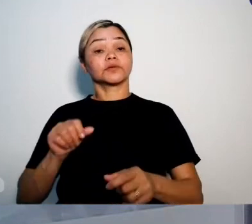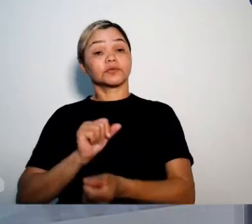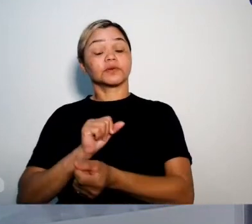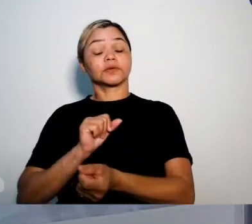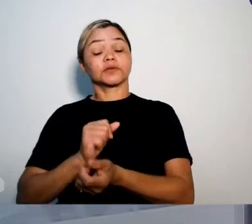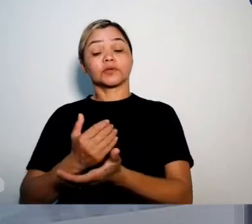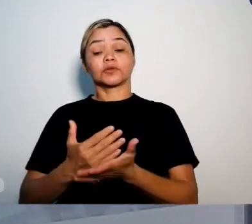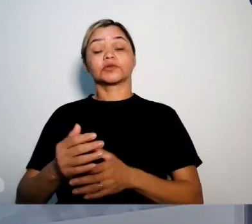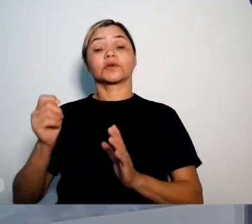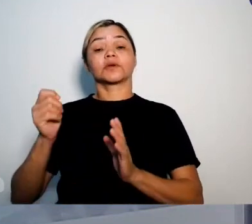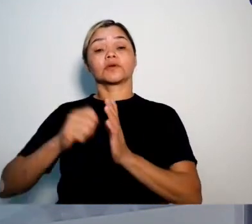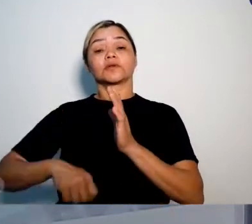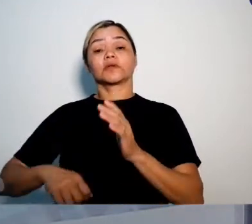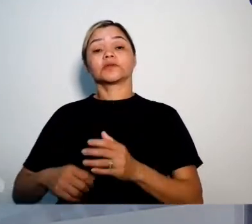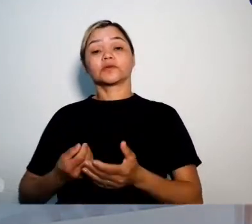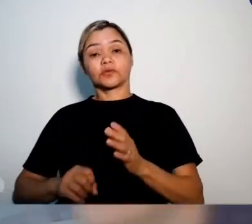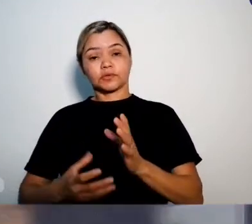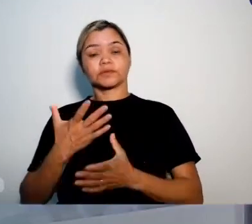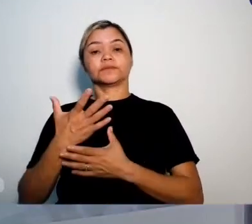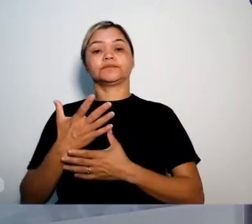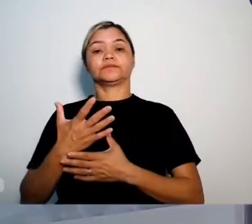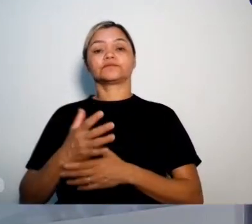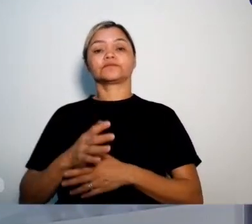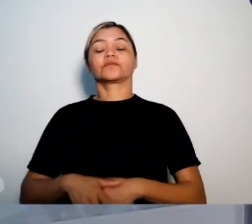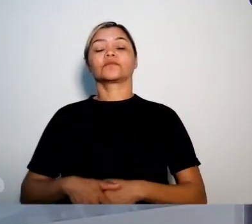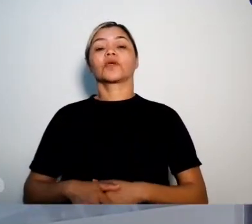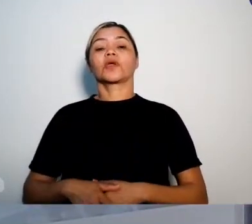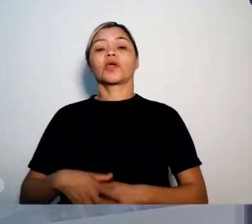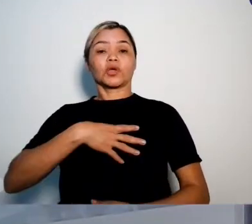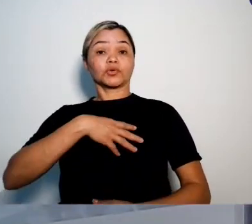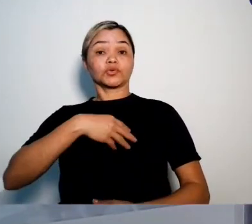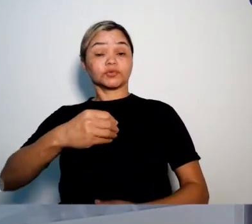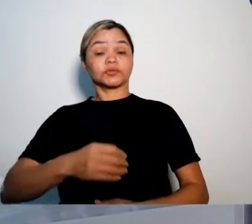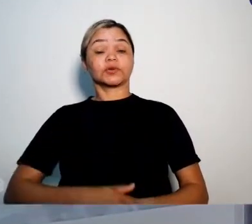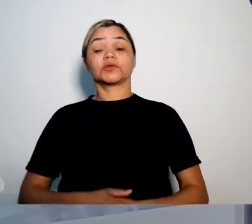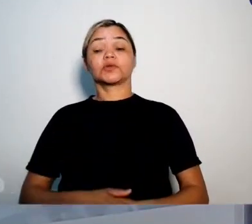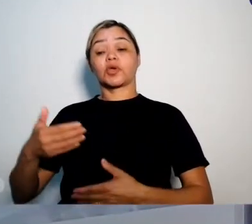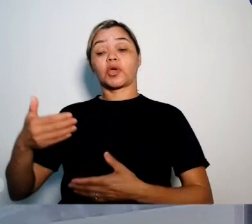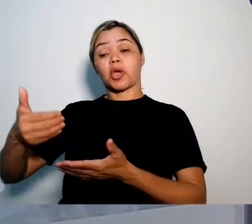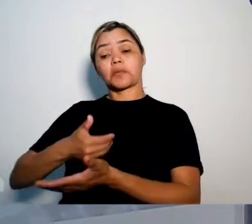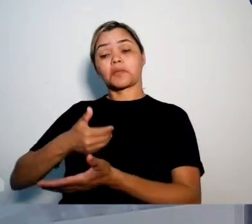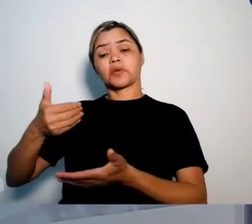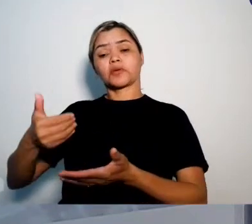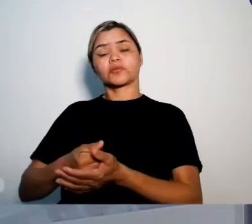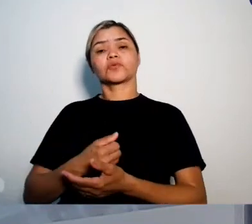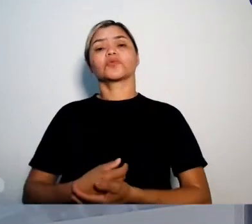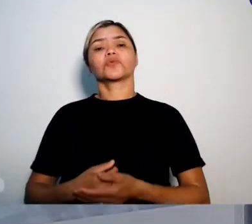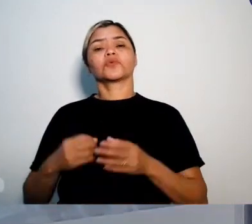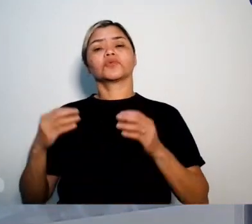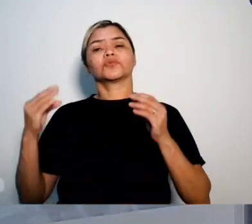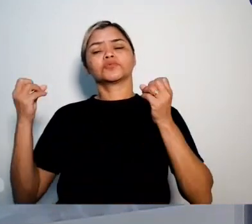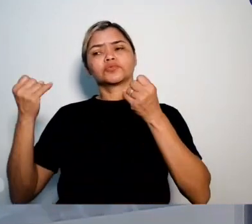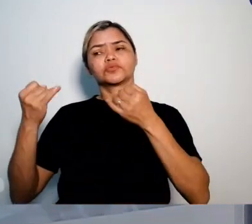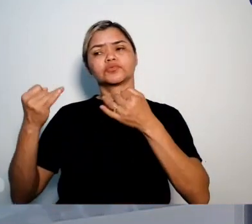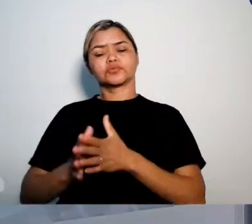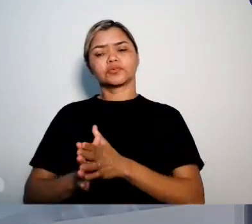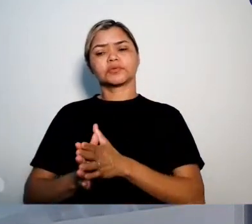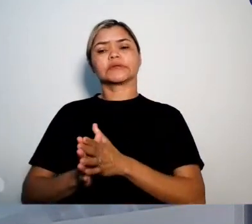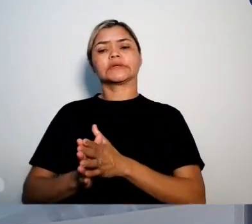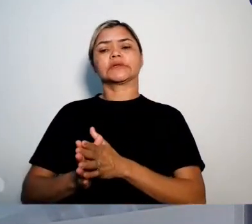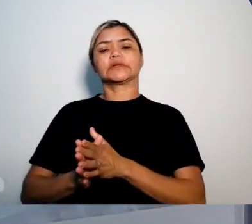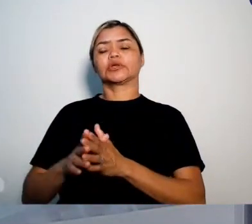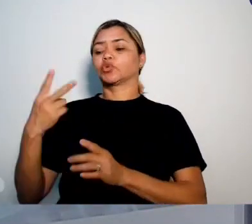acontecer. Com relação ao suicídio, Botucatu tem um indicador de 2 vezes mais a qualquer